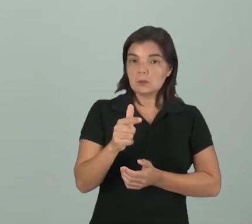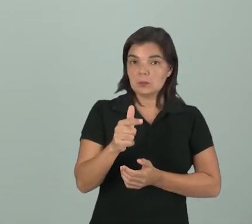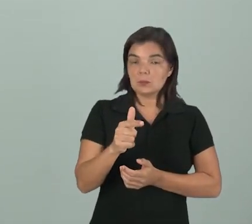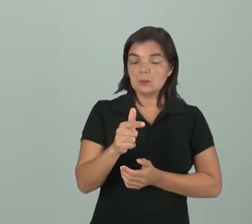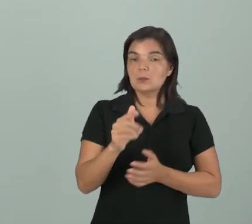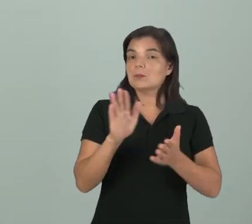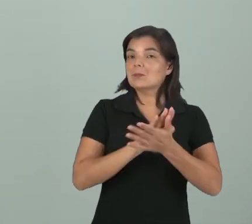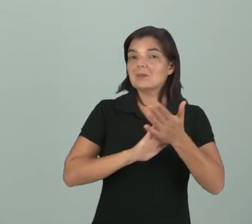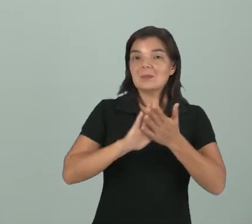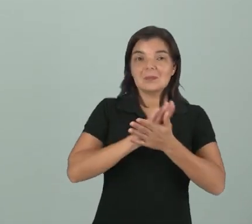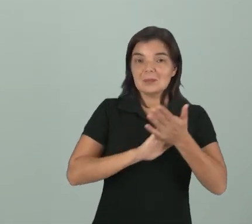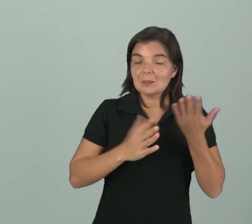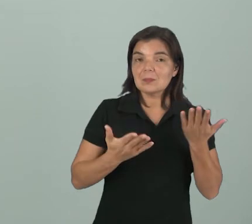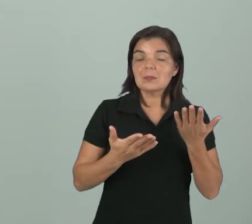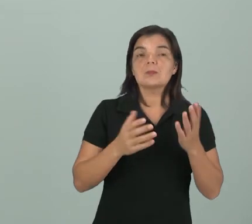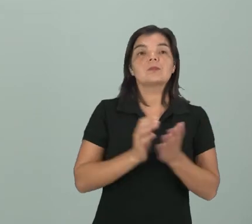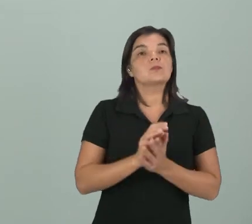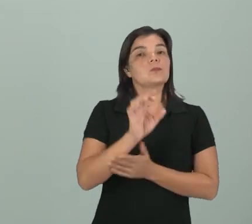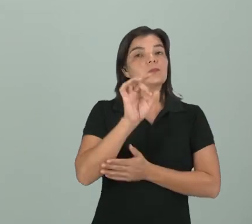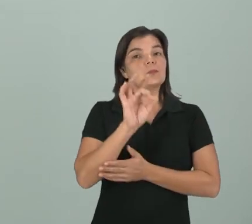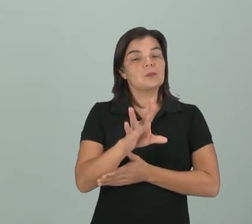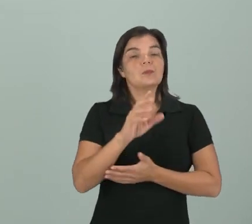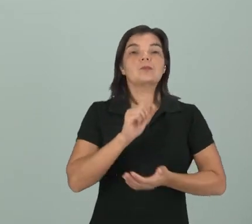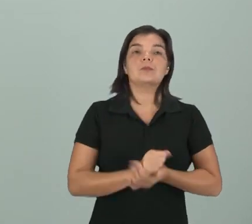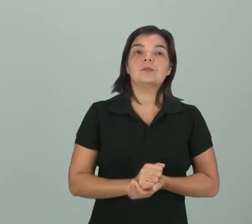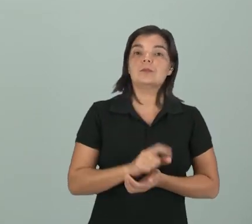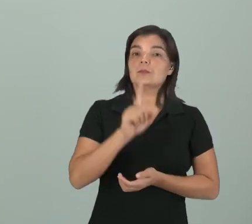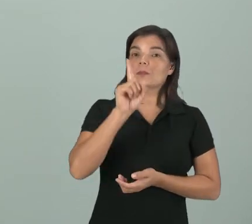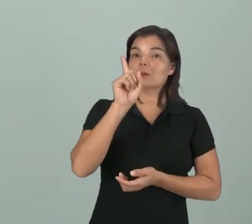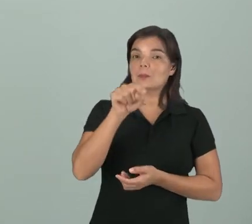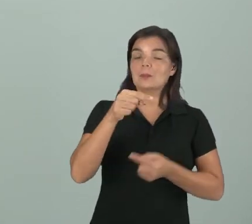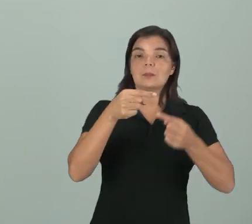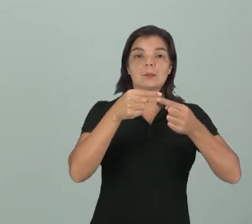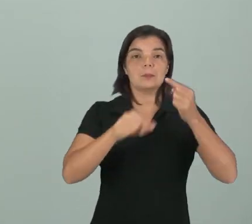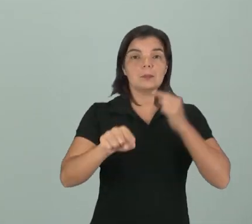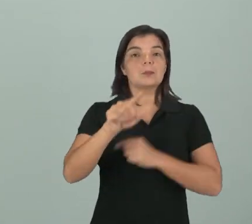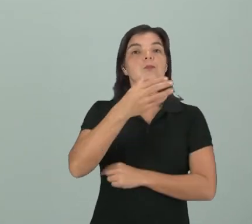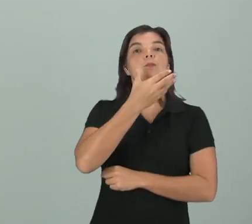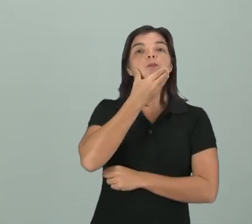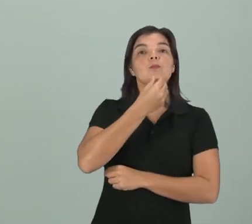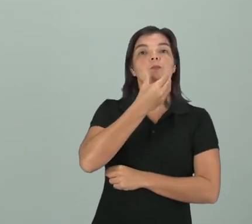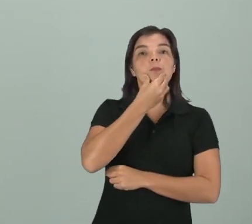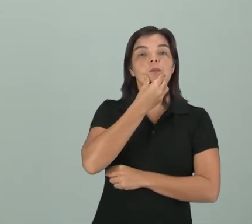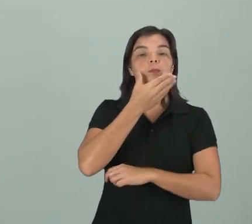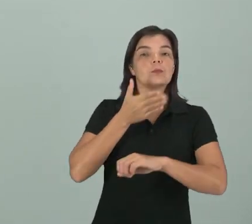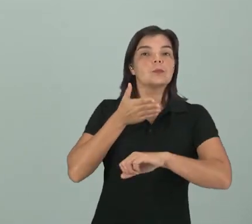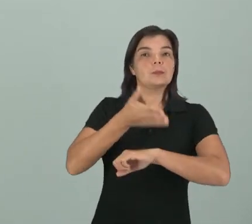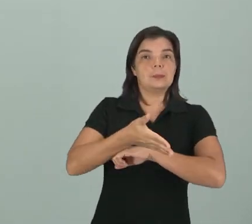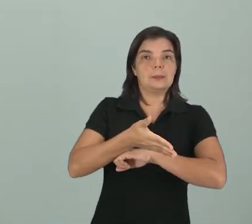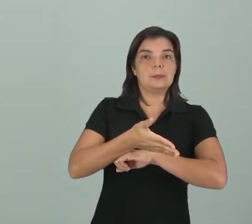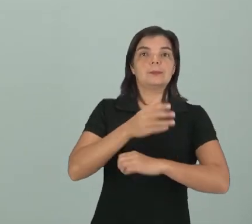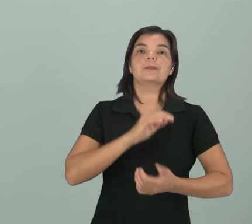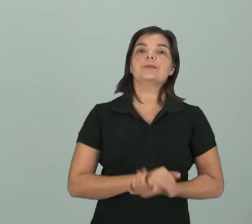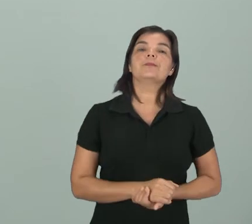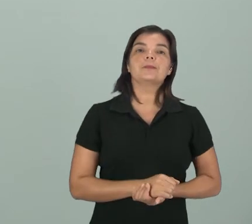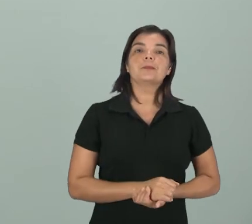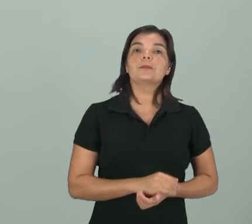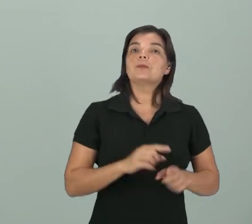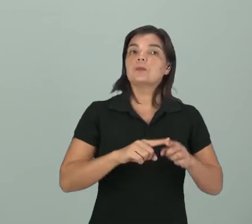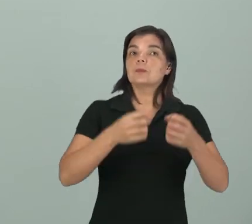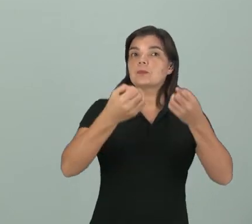desses determinantes. Fica somente é proibido entrada. No momento em que você coloca